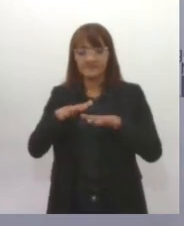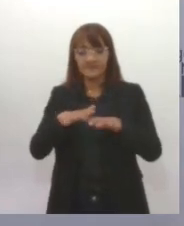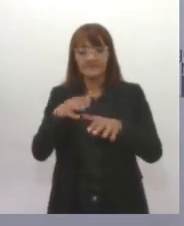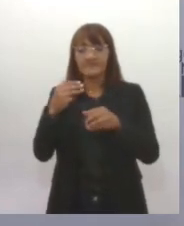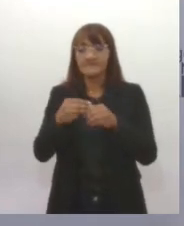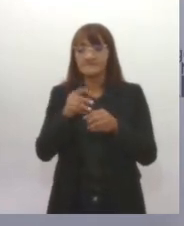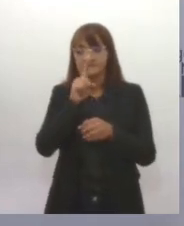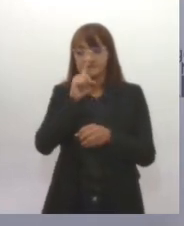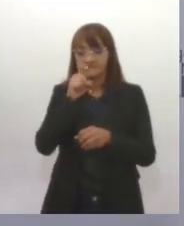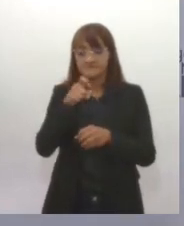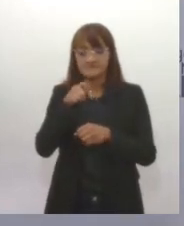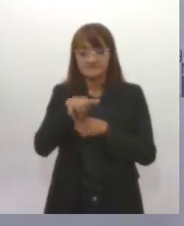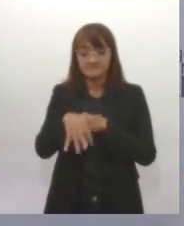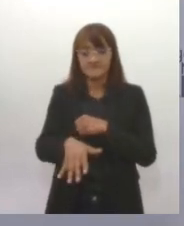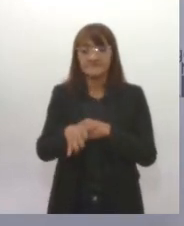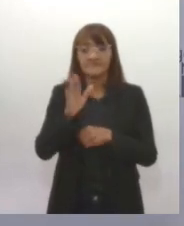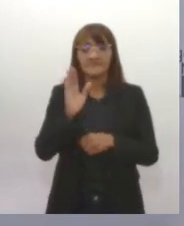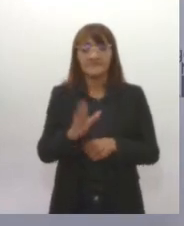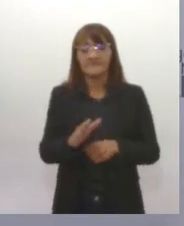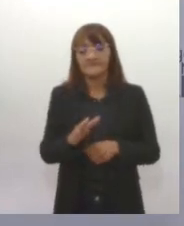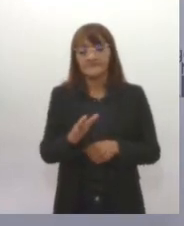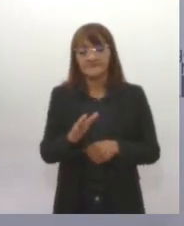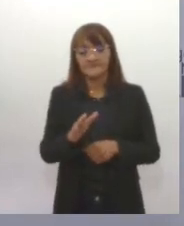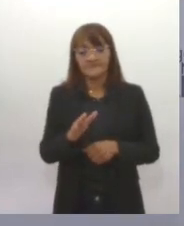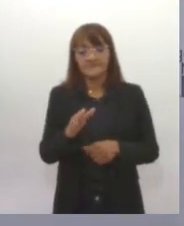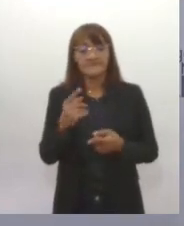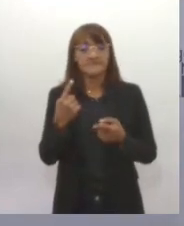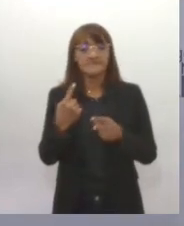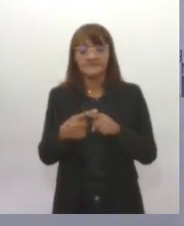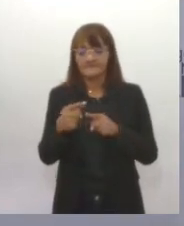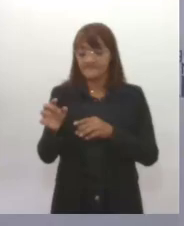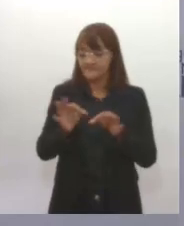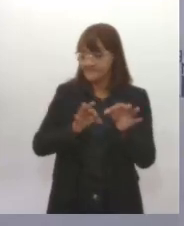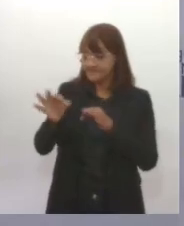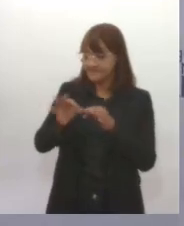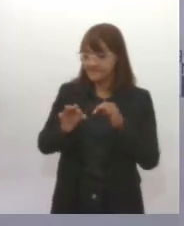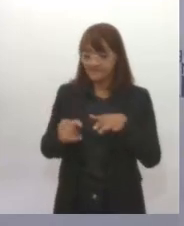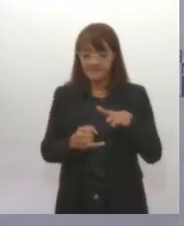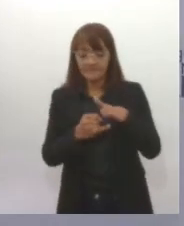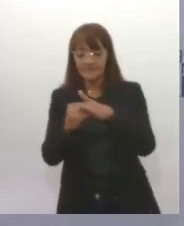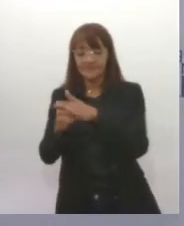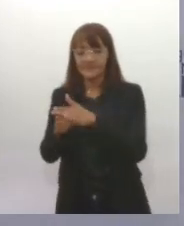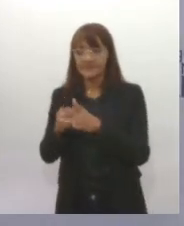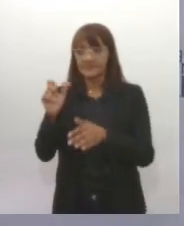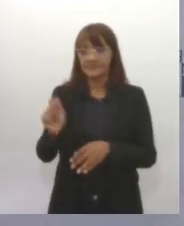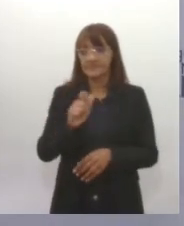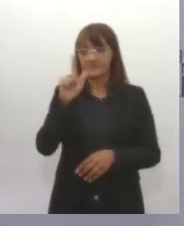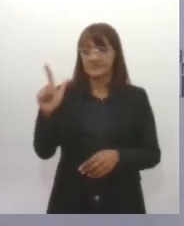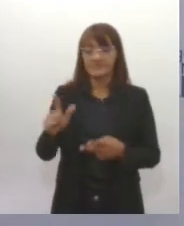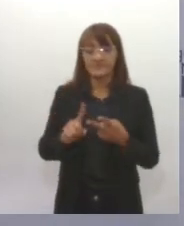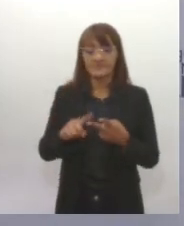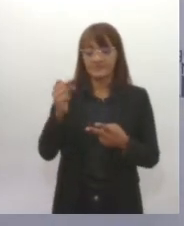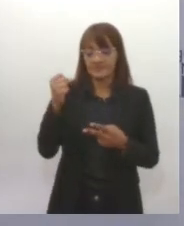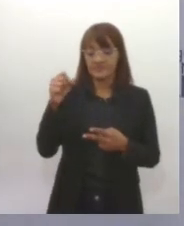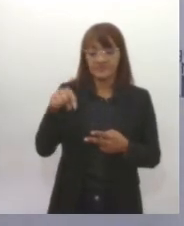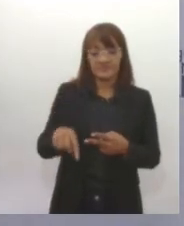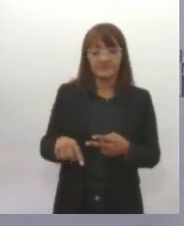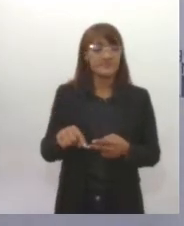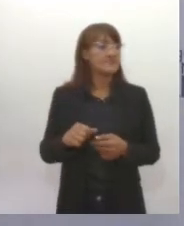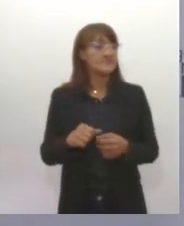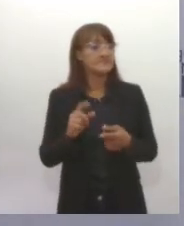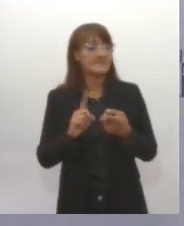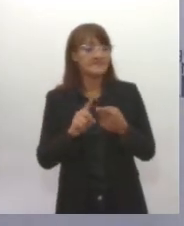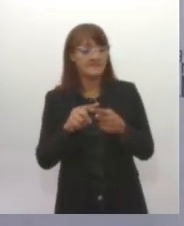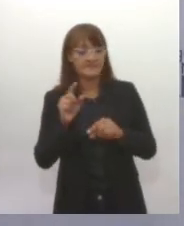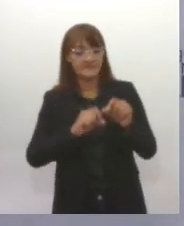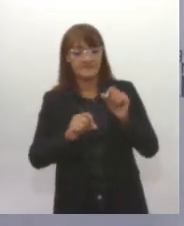sendo organizado pelas instituições de Alagoas e Sergipe, e o encontro vai ser encerrado